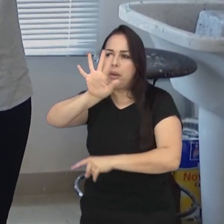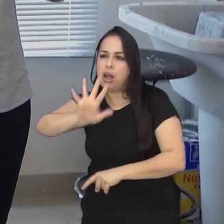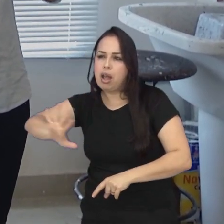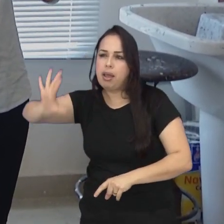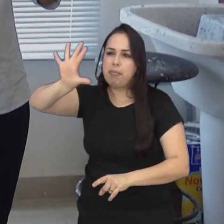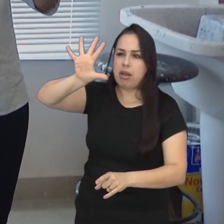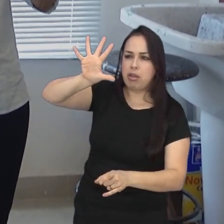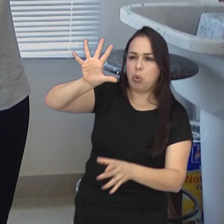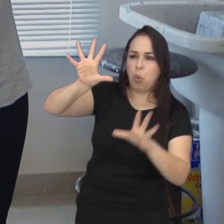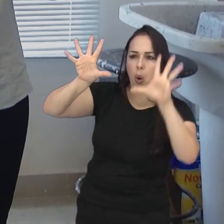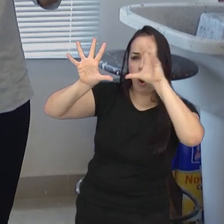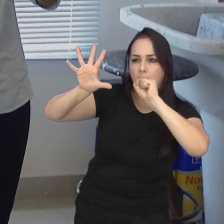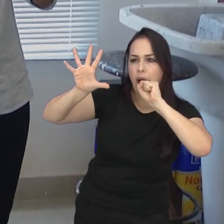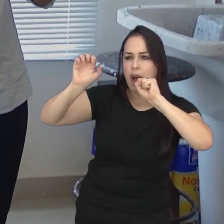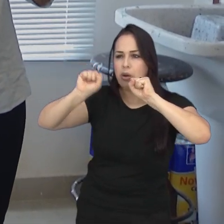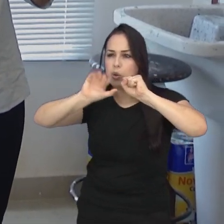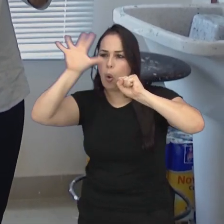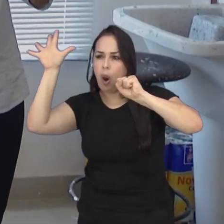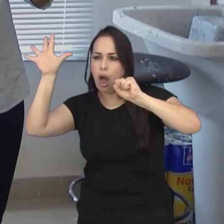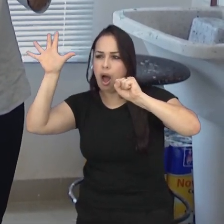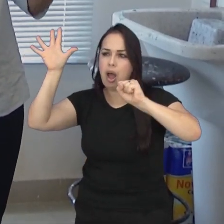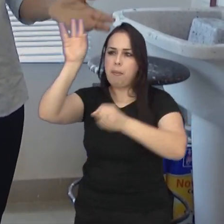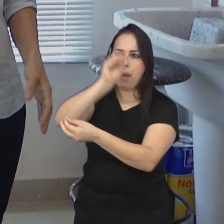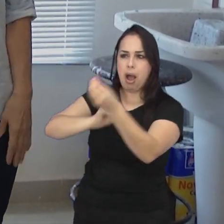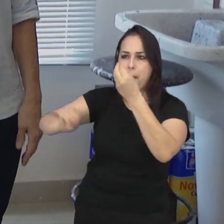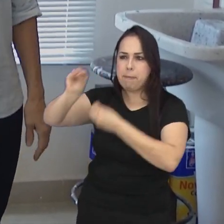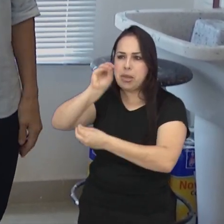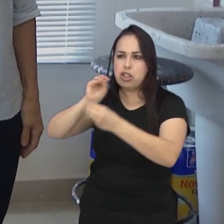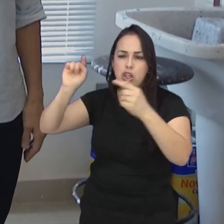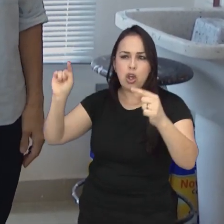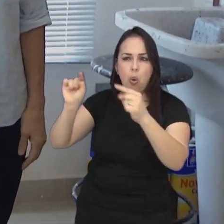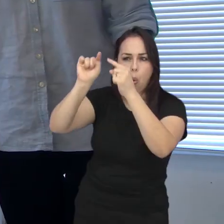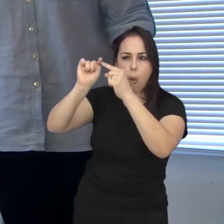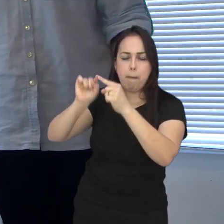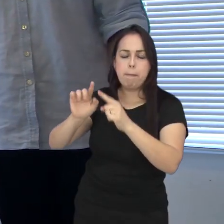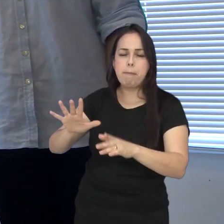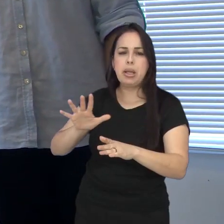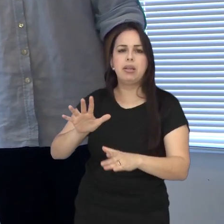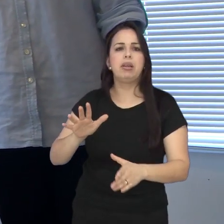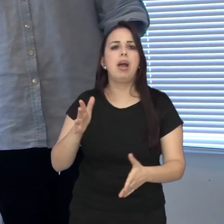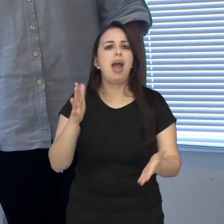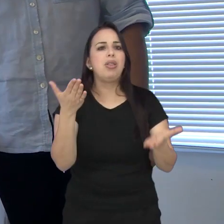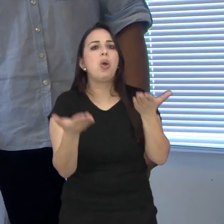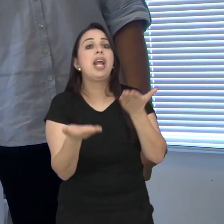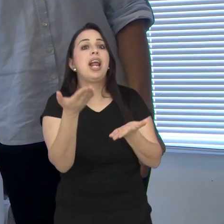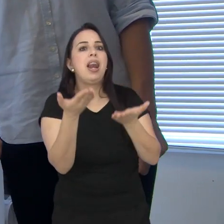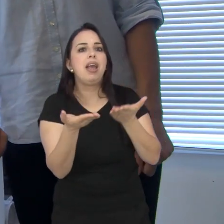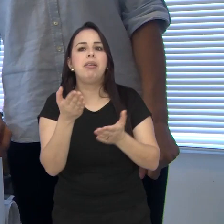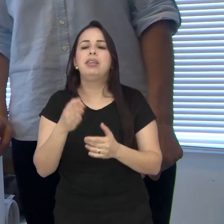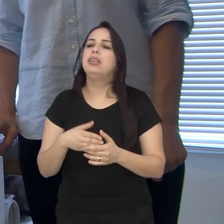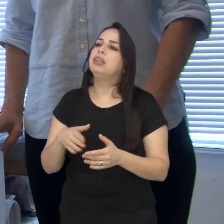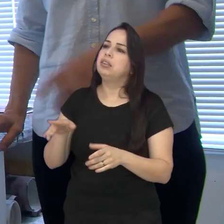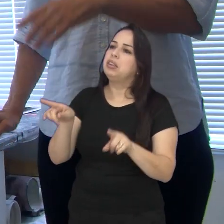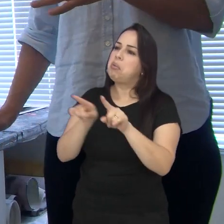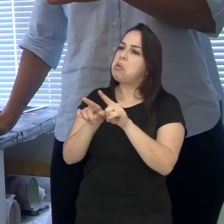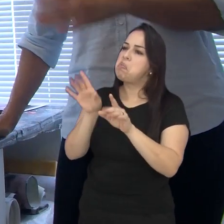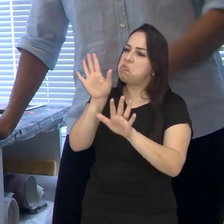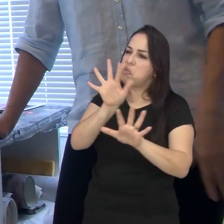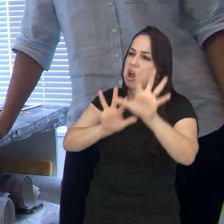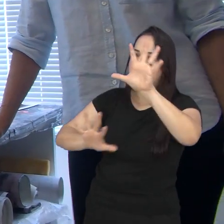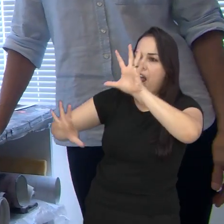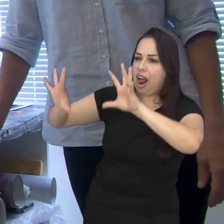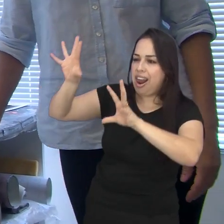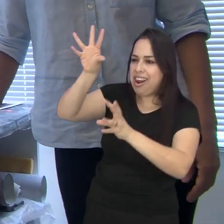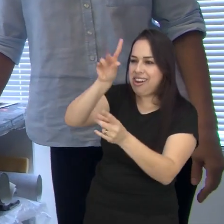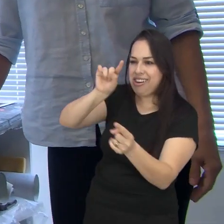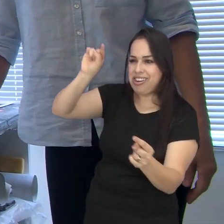Do claro e escuro, da cor e tudo isso. Aquela harmonia que você falou, né? O equilíbrio. A harmonia